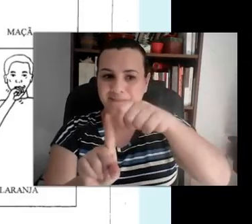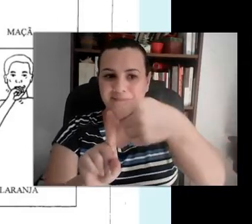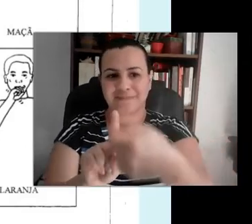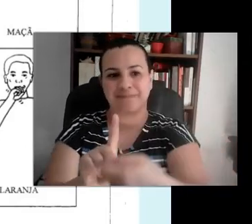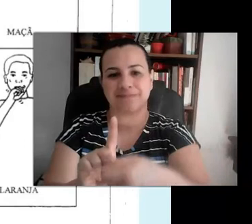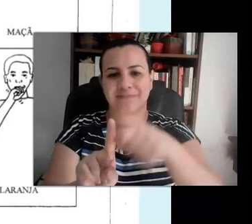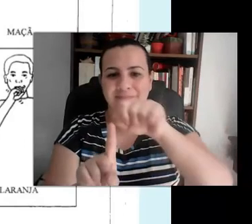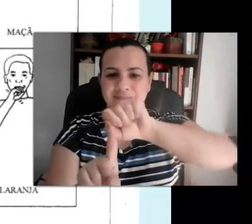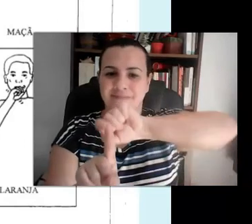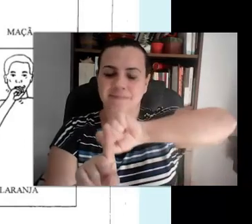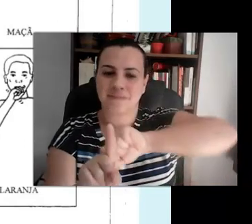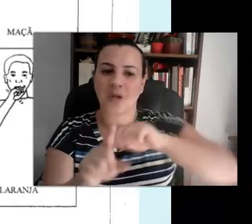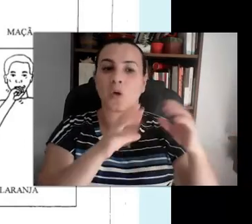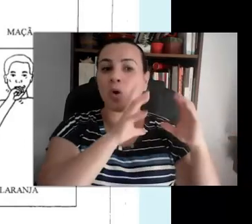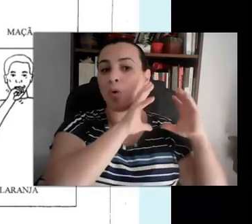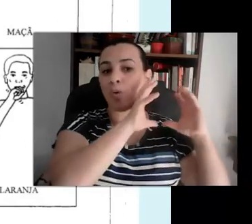banana,